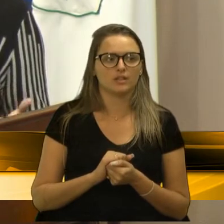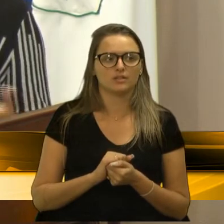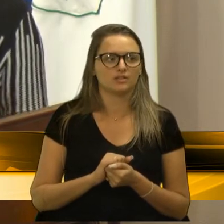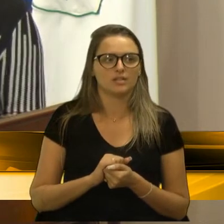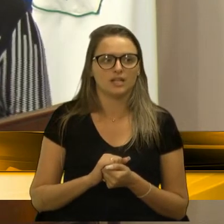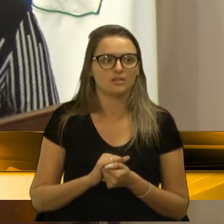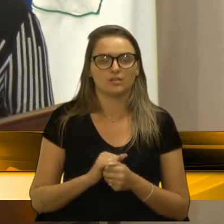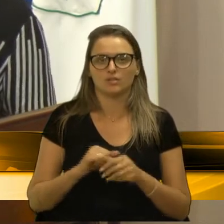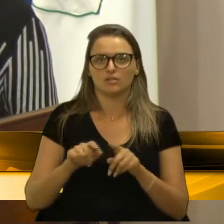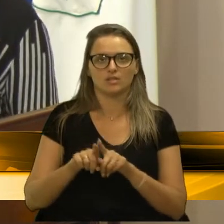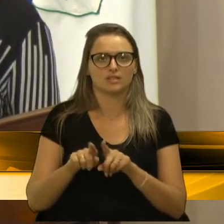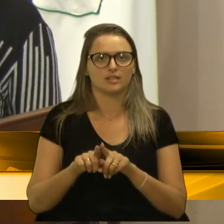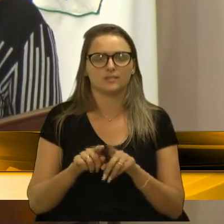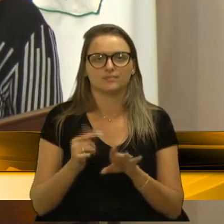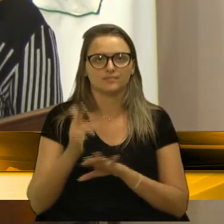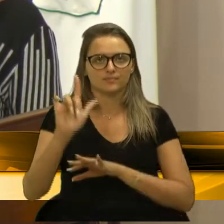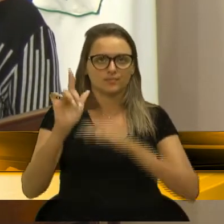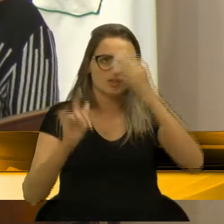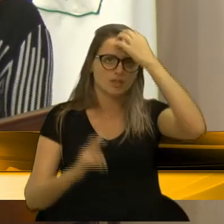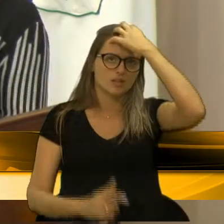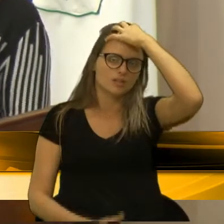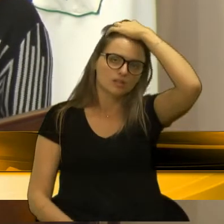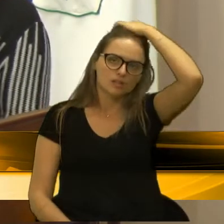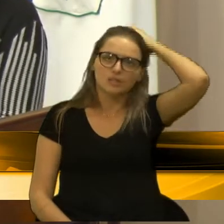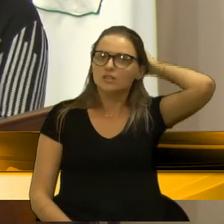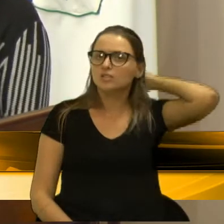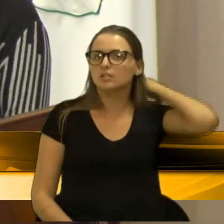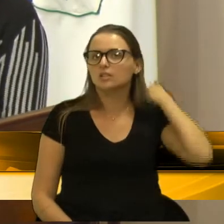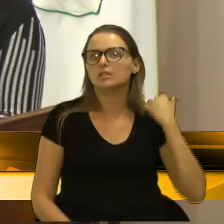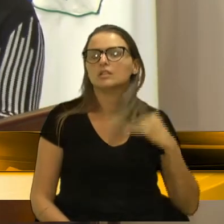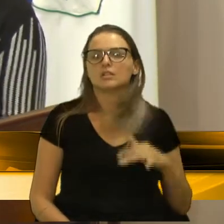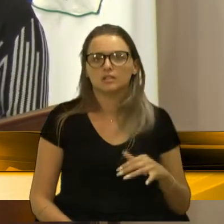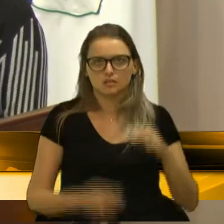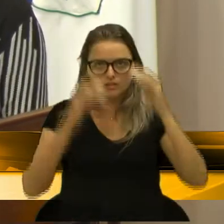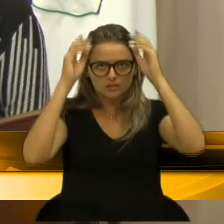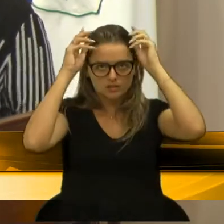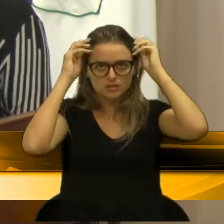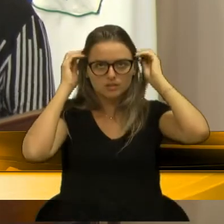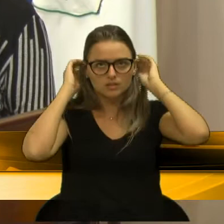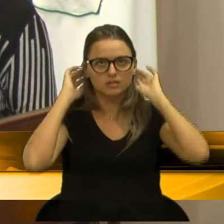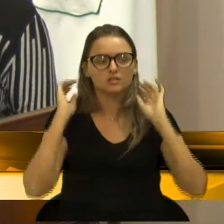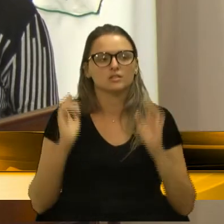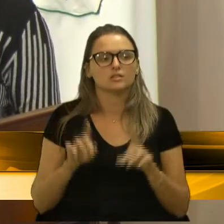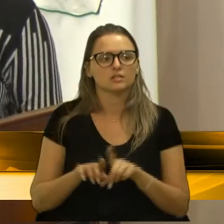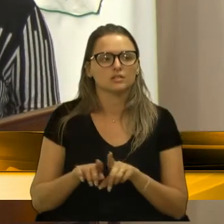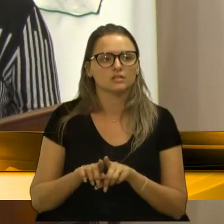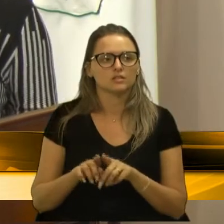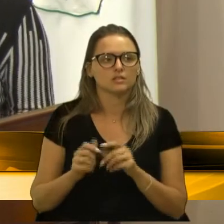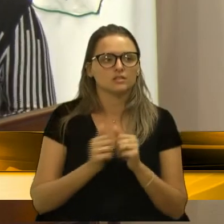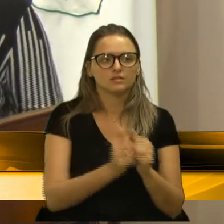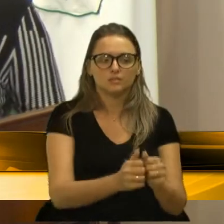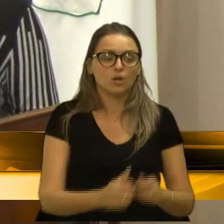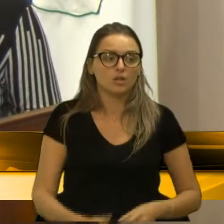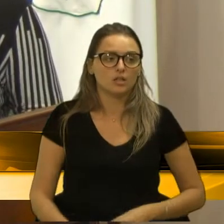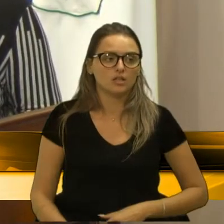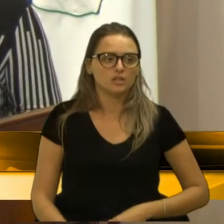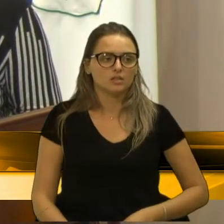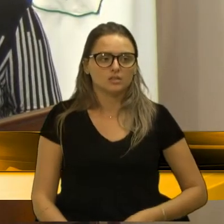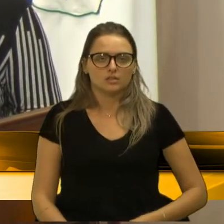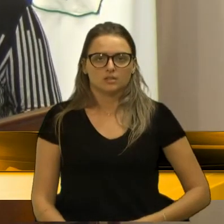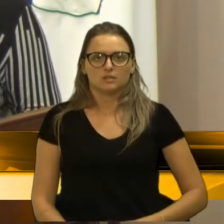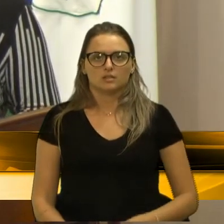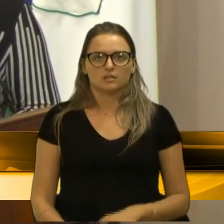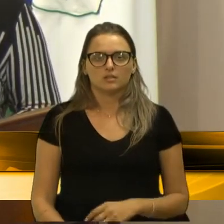tendo realmente um transporte efetivo, de qualidade e eficiente. Mas eu quero concordar com o